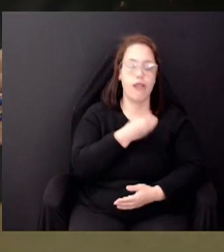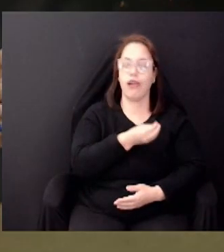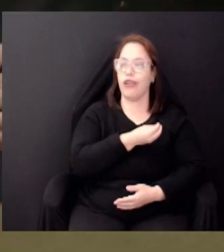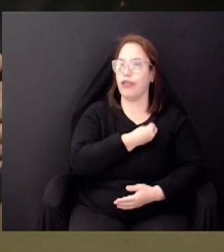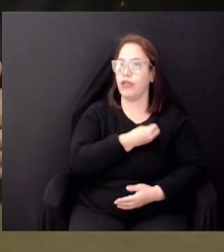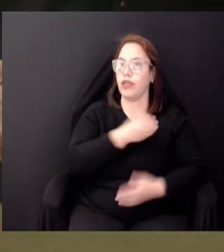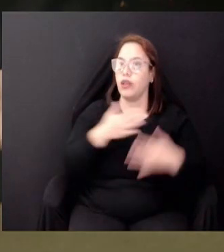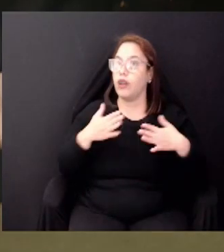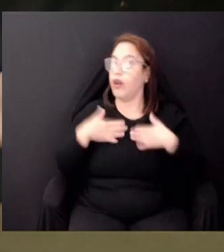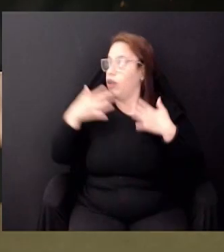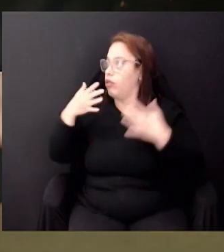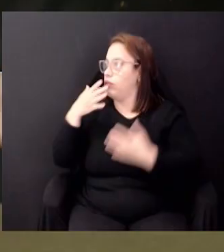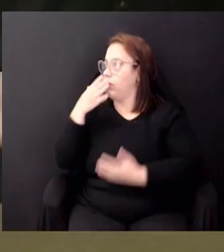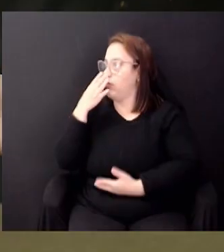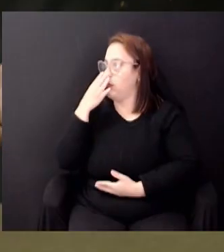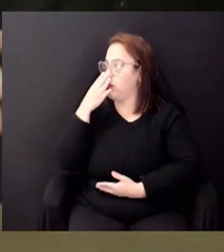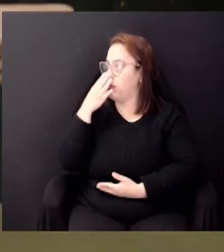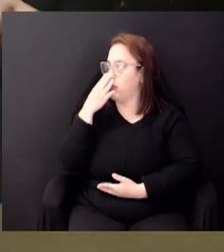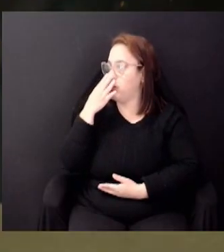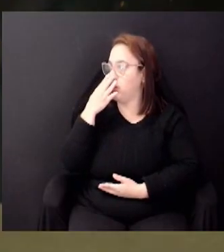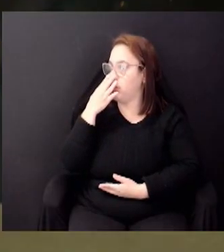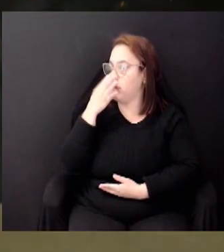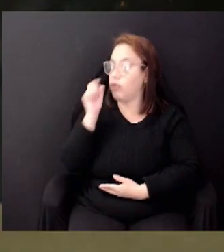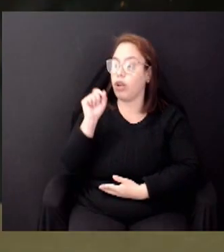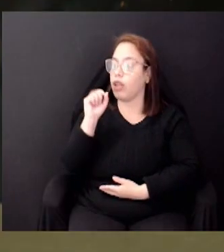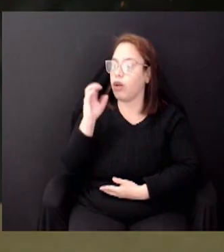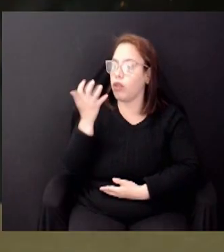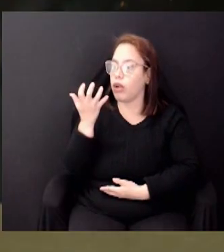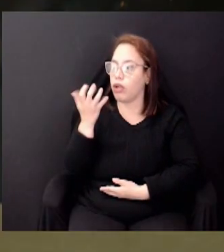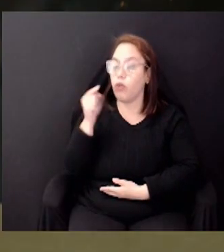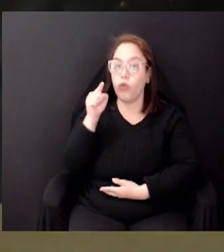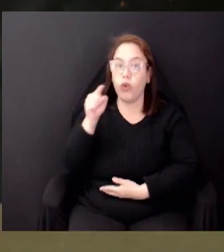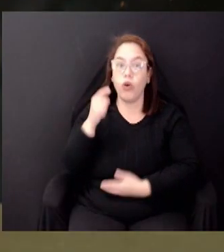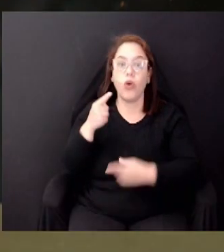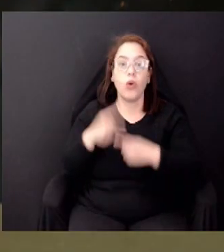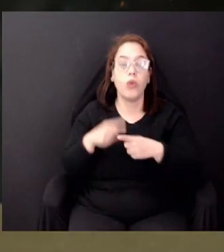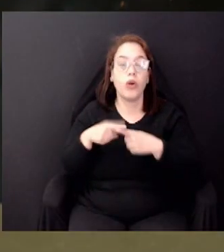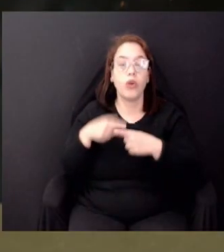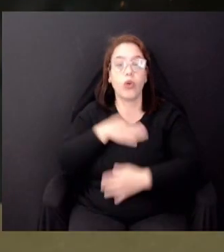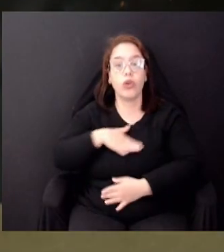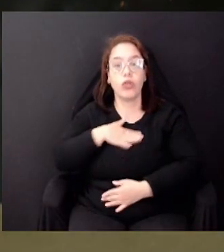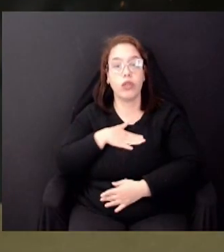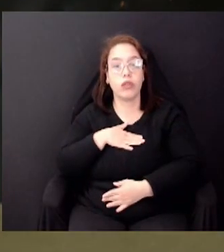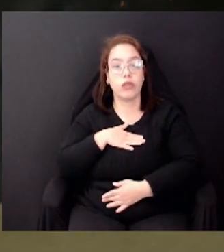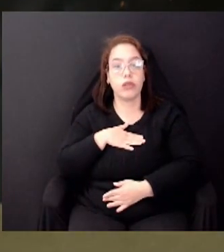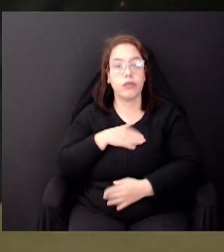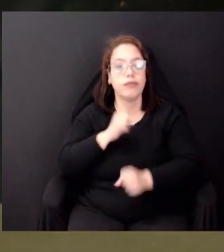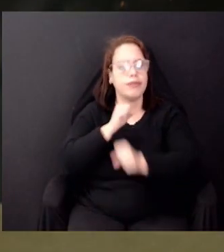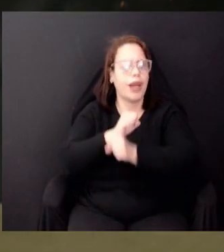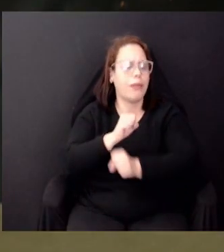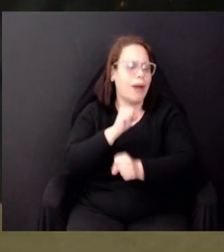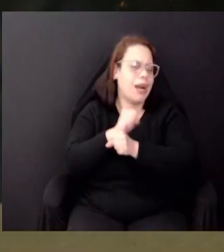susto, doutora. Falei, gente, mas o que tá acontecendo? Eu nem fui lá porque que eu tô gostando, né? Daí no outro dia de novo, falei, para,